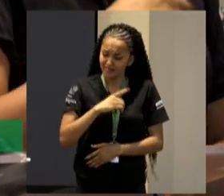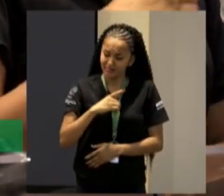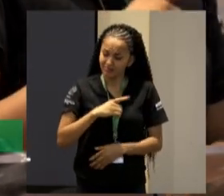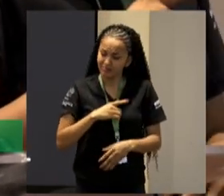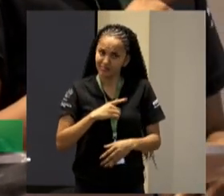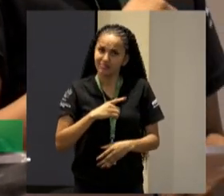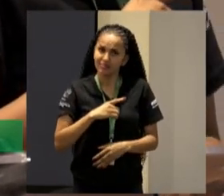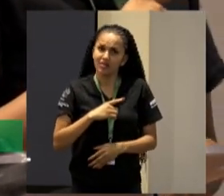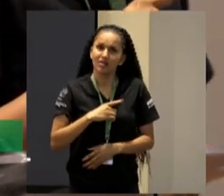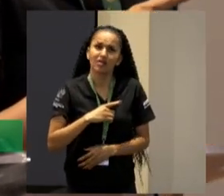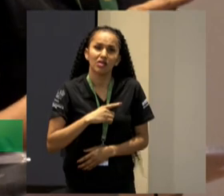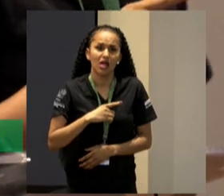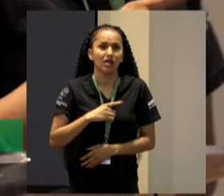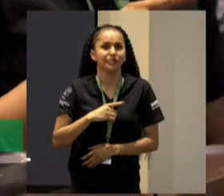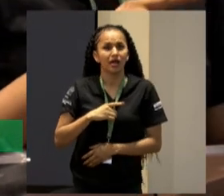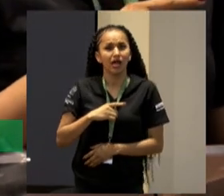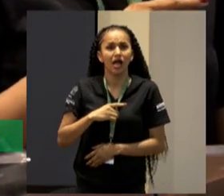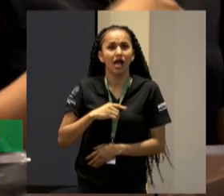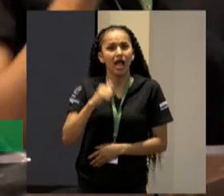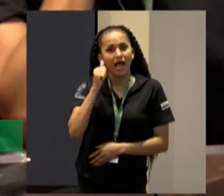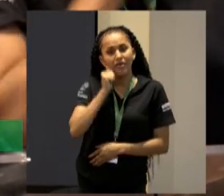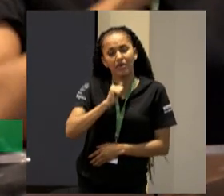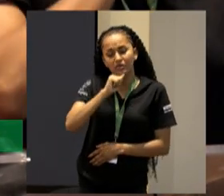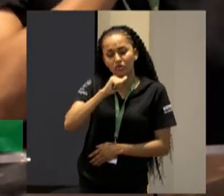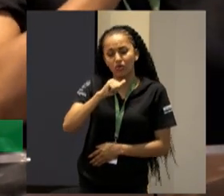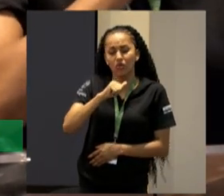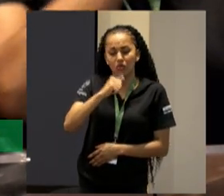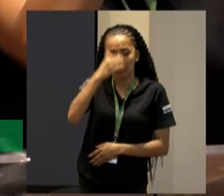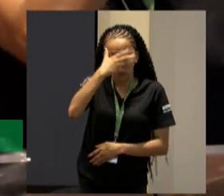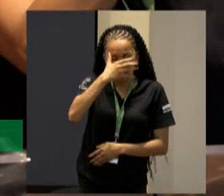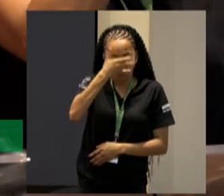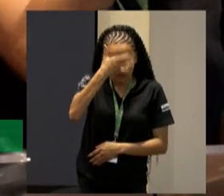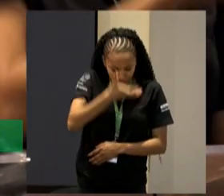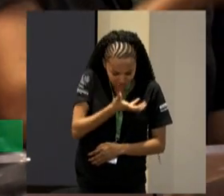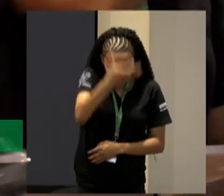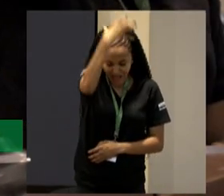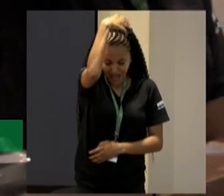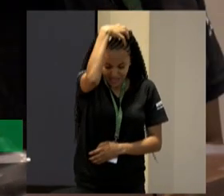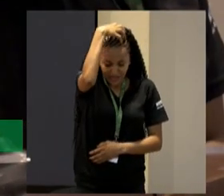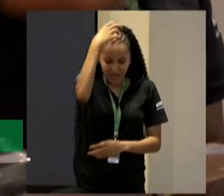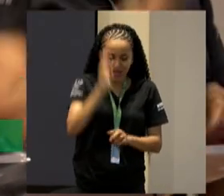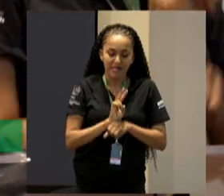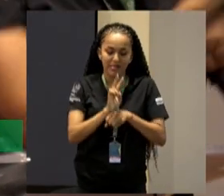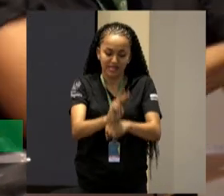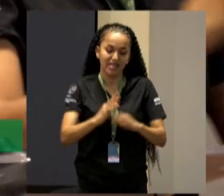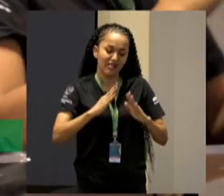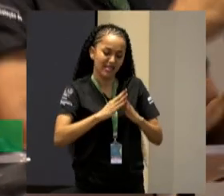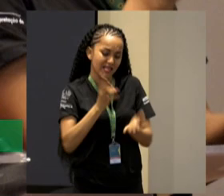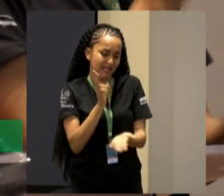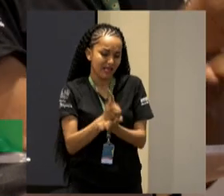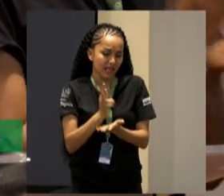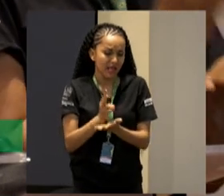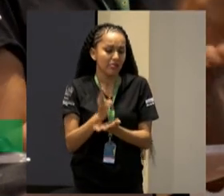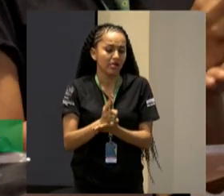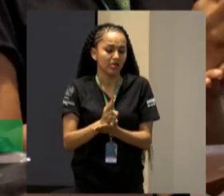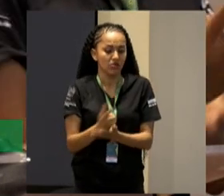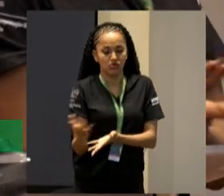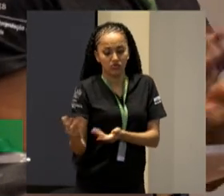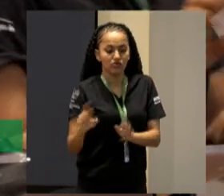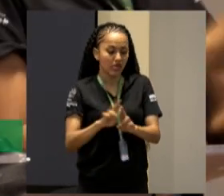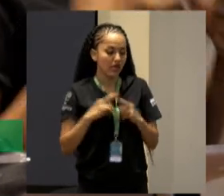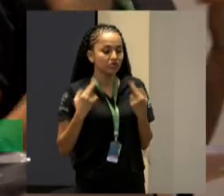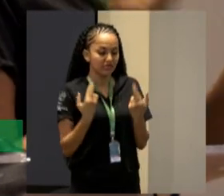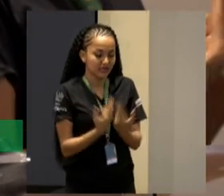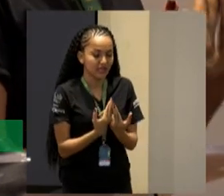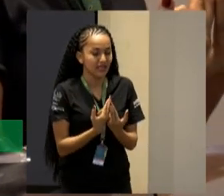vivo. Dona Vilma, a mãe do Márcio, emprestava residência com muita frequência para que esses jovens se